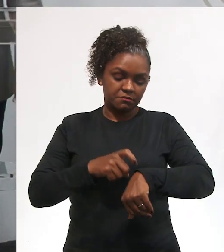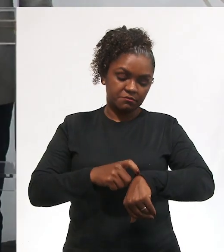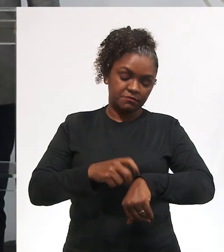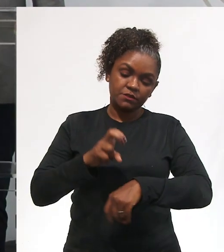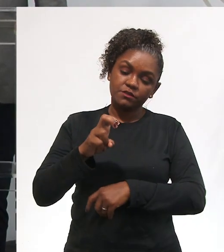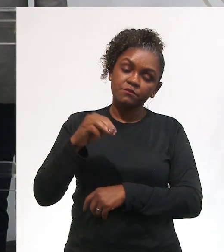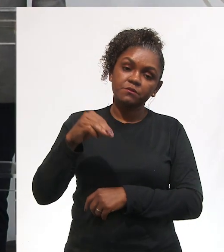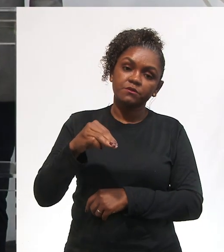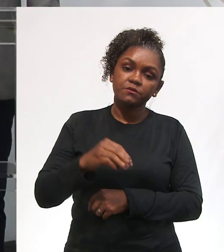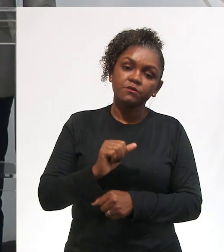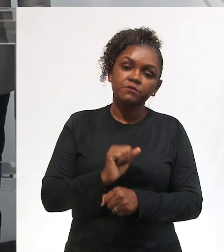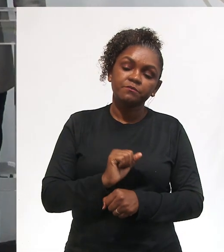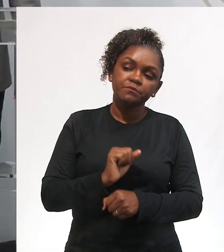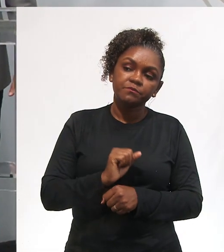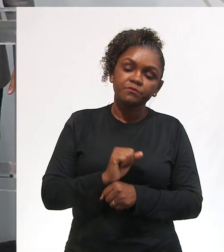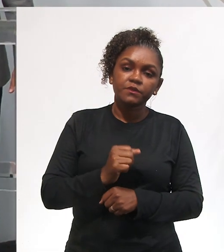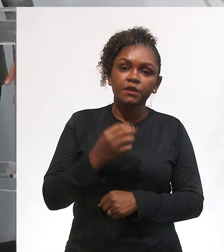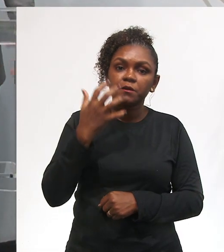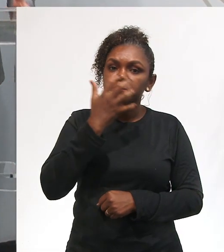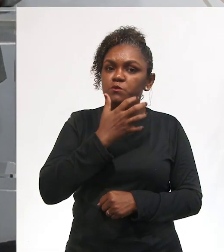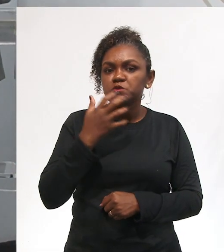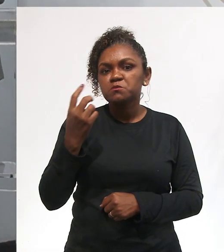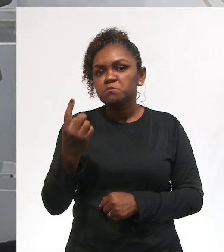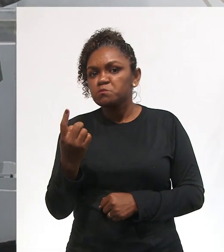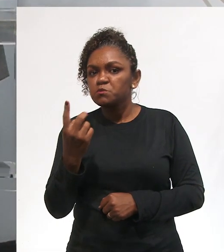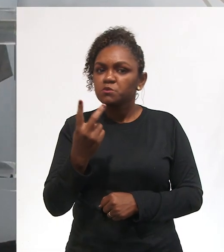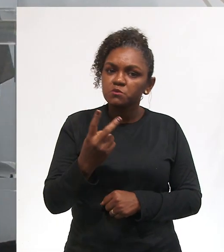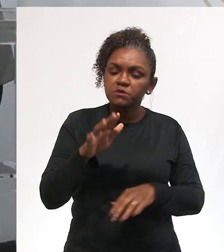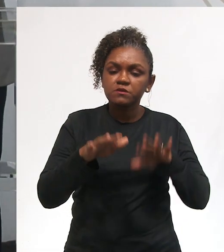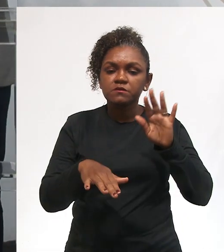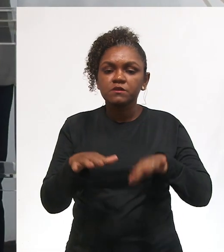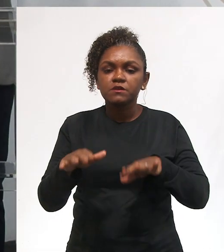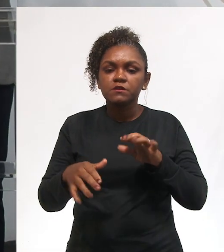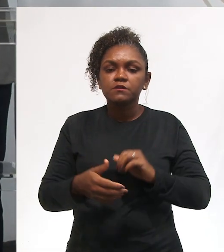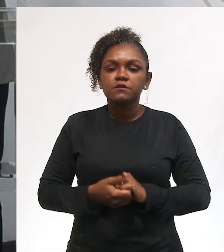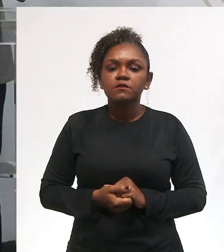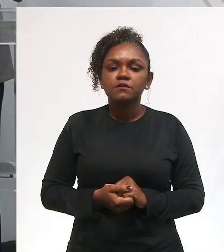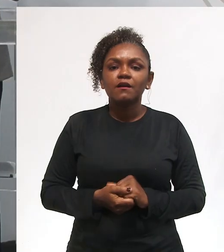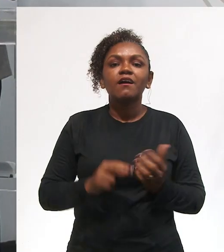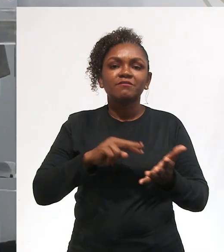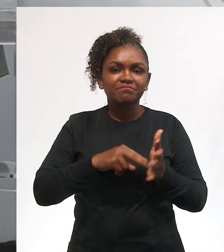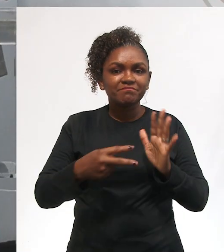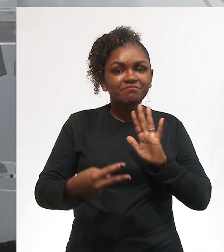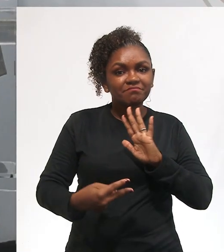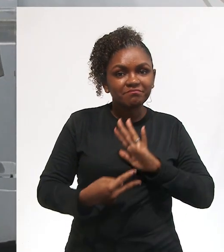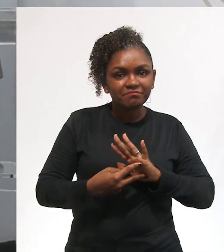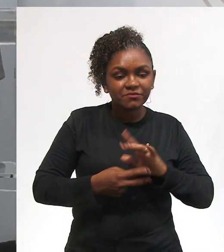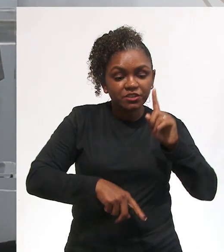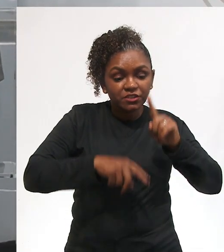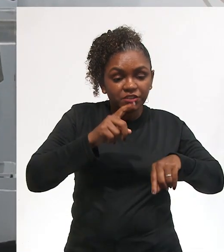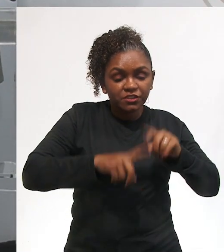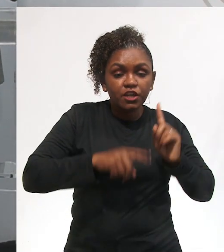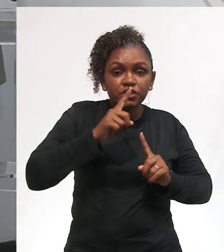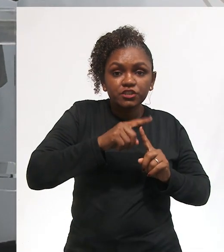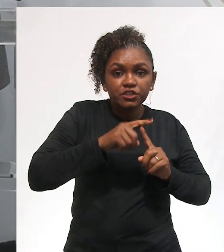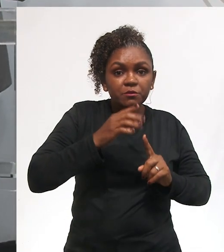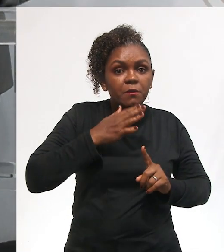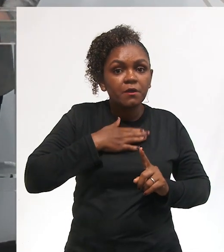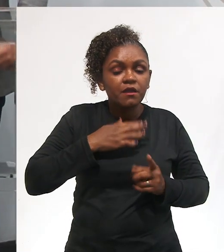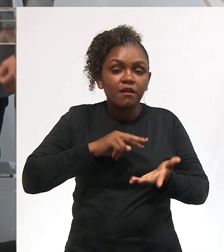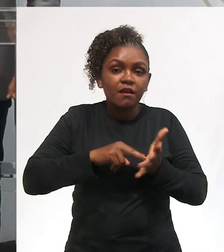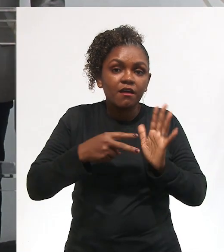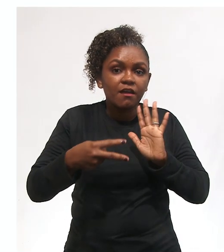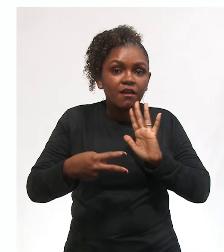ali, uma, duas músicas, o pessoal já entrava, o pessoal ia aí. Eu já trazia os elementos pedagógicos para mim naquele momento,